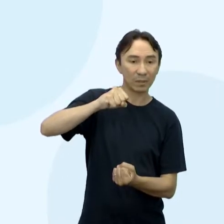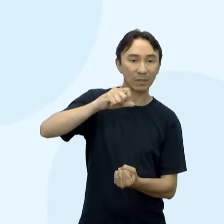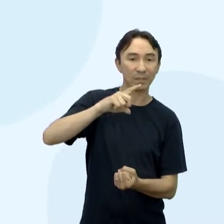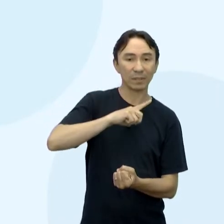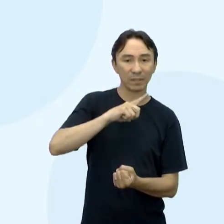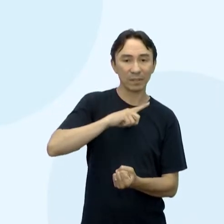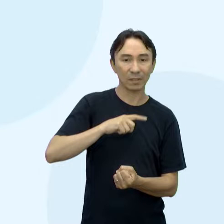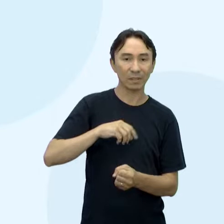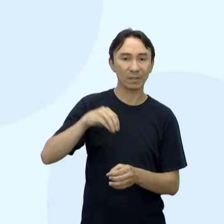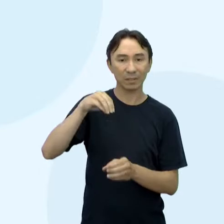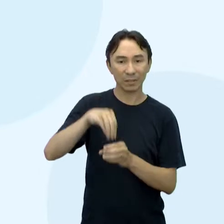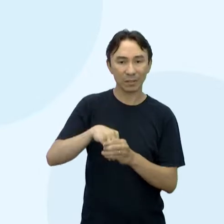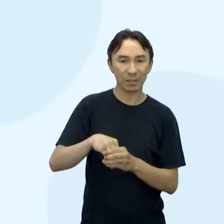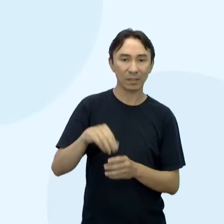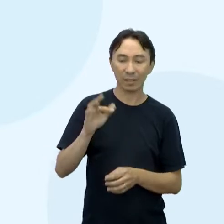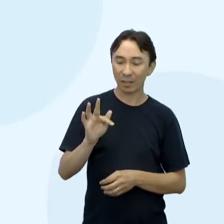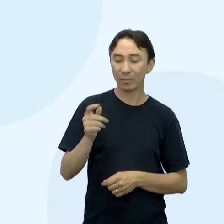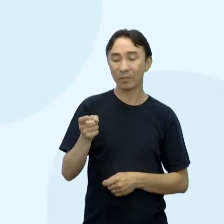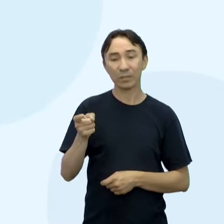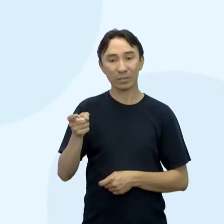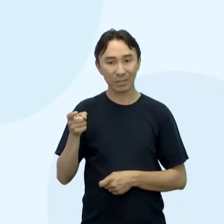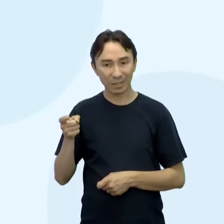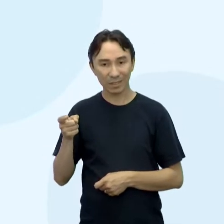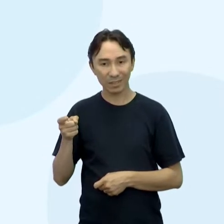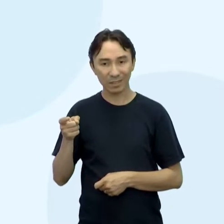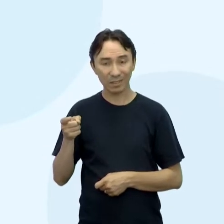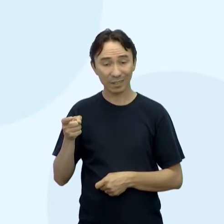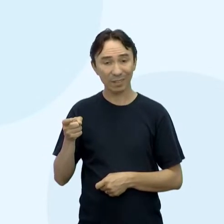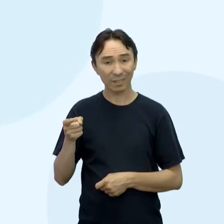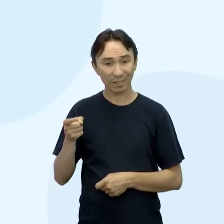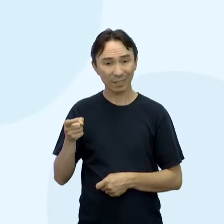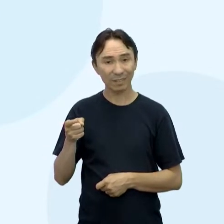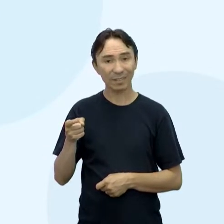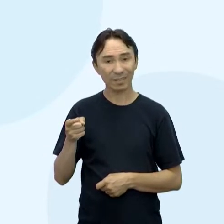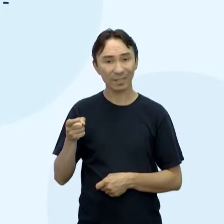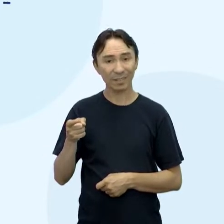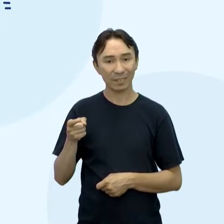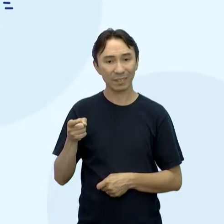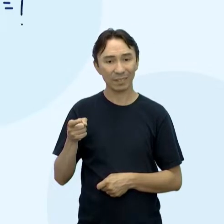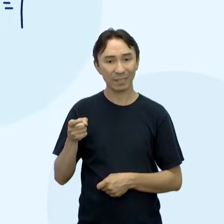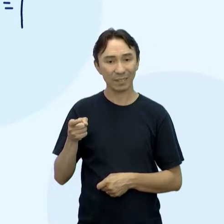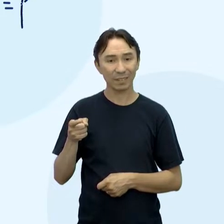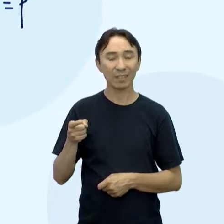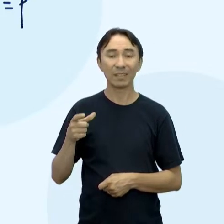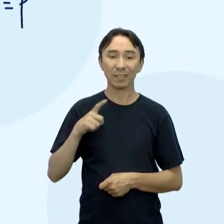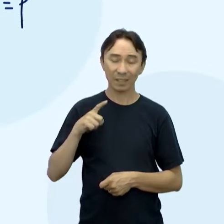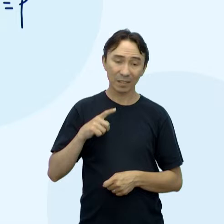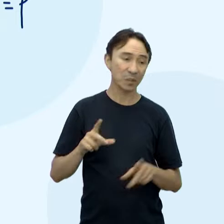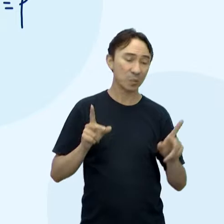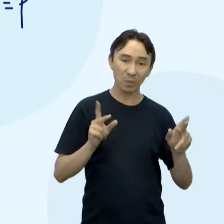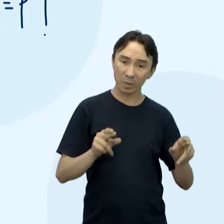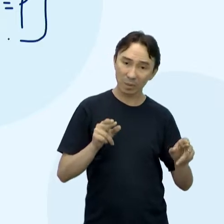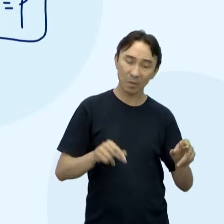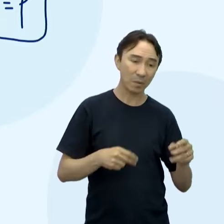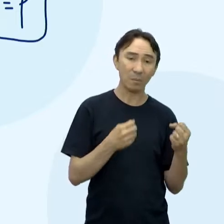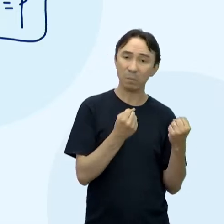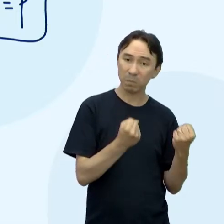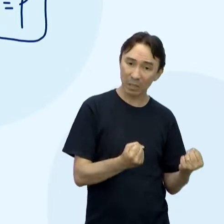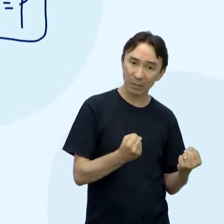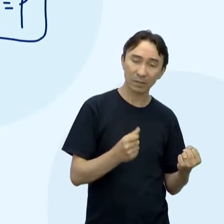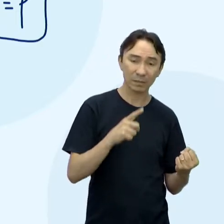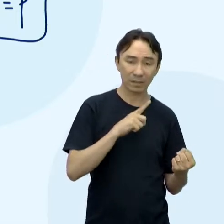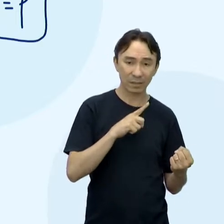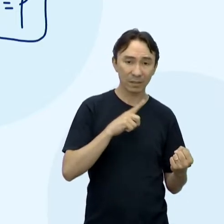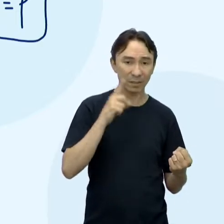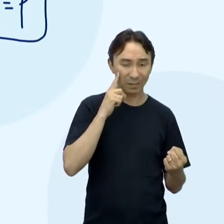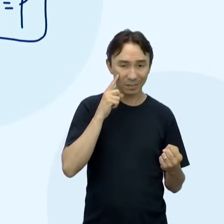ó. A força elástica, tá ali, ó. Então, a força elástica tá se igualando com o peso da